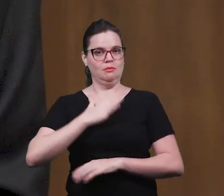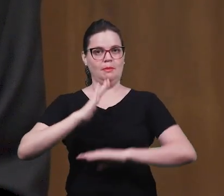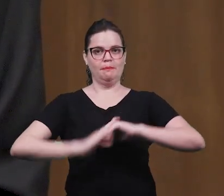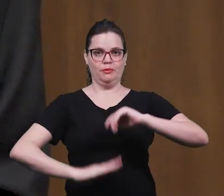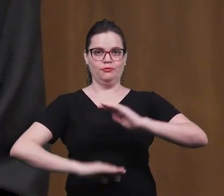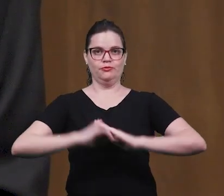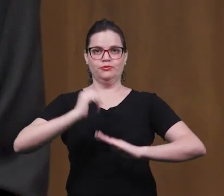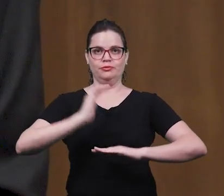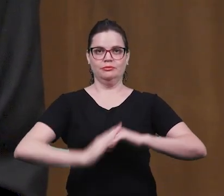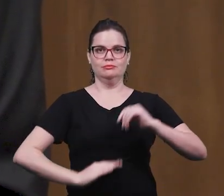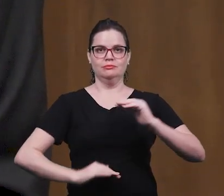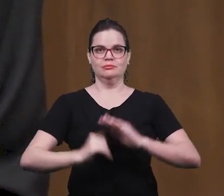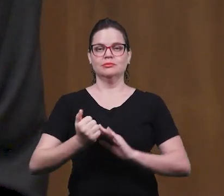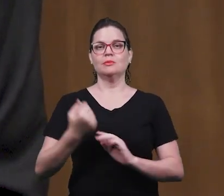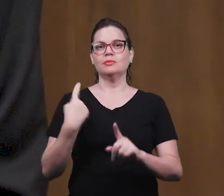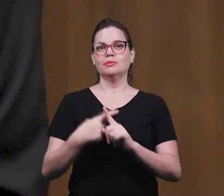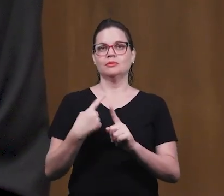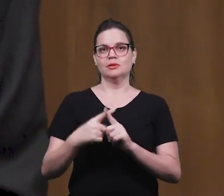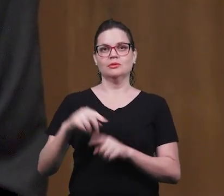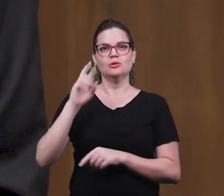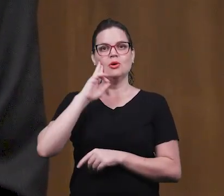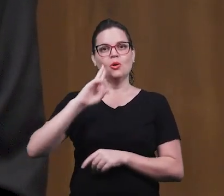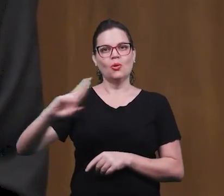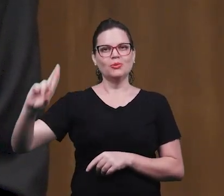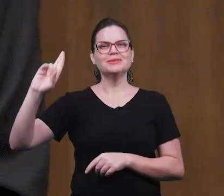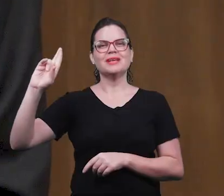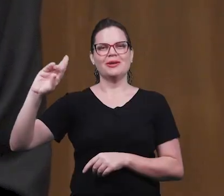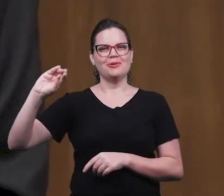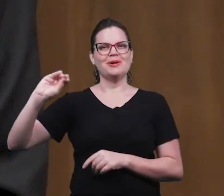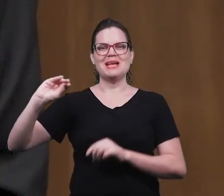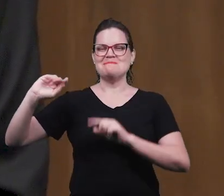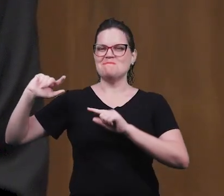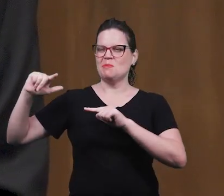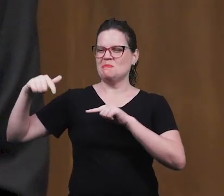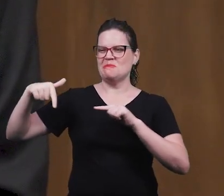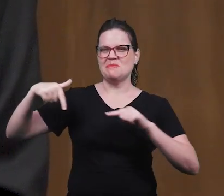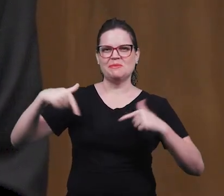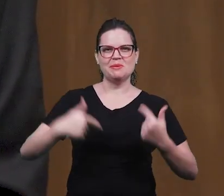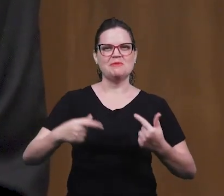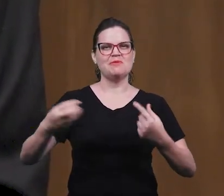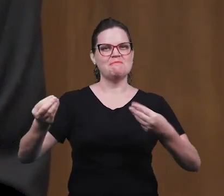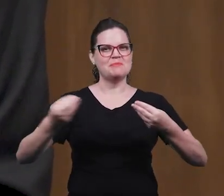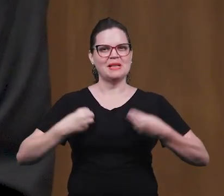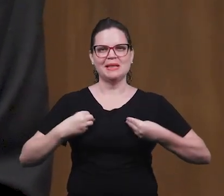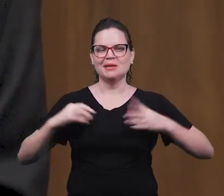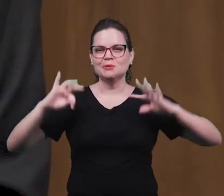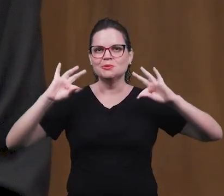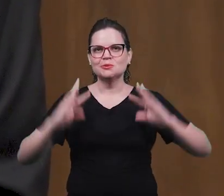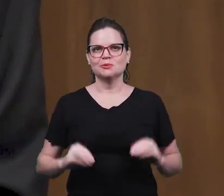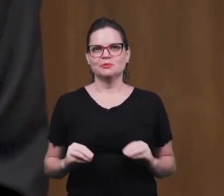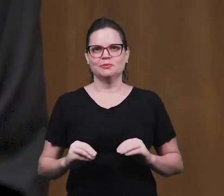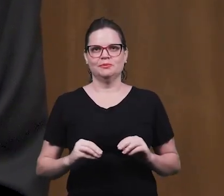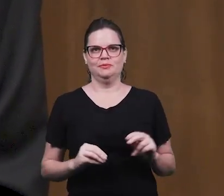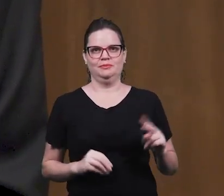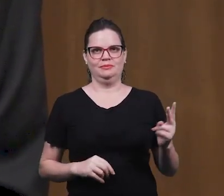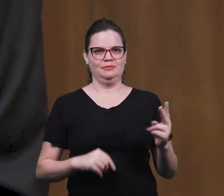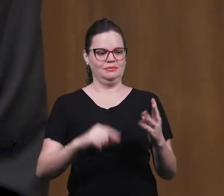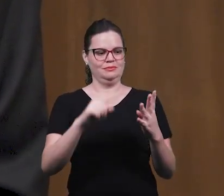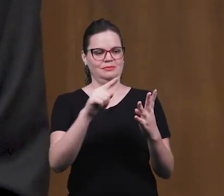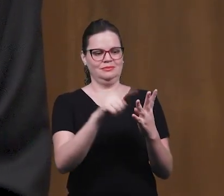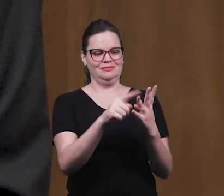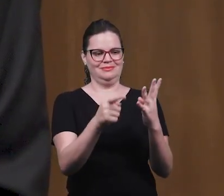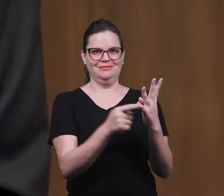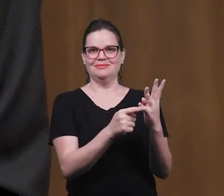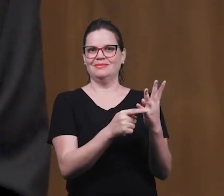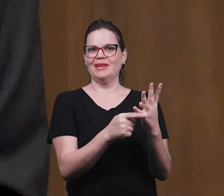assim, o Senhor abre as portas. Os 2 colegas meus ficaram anos